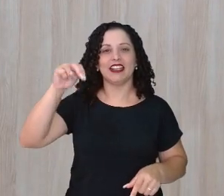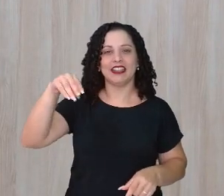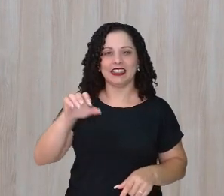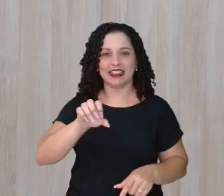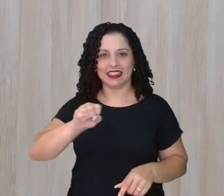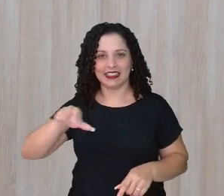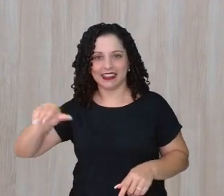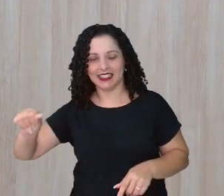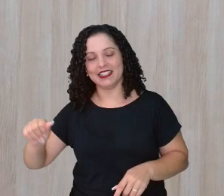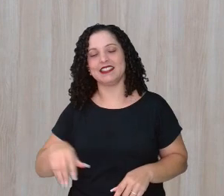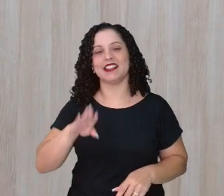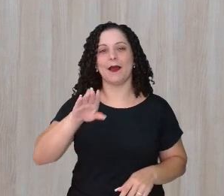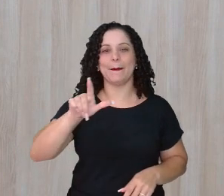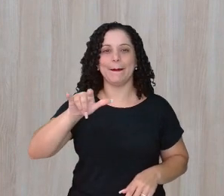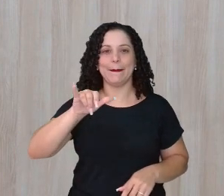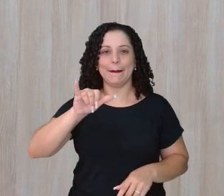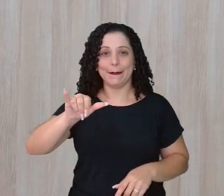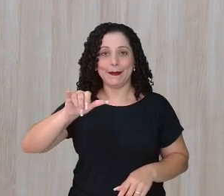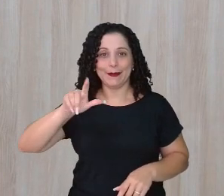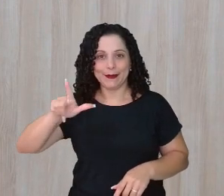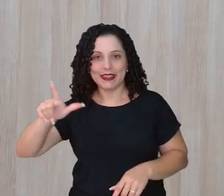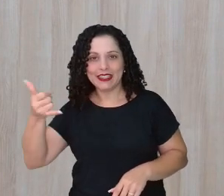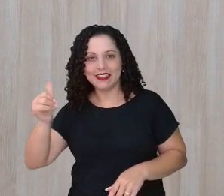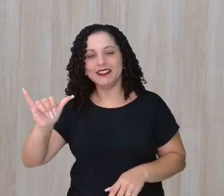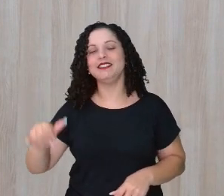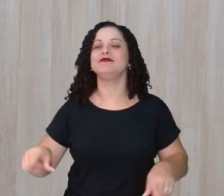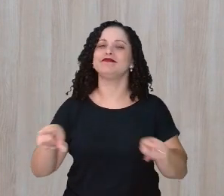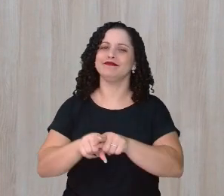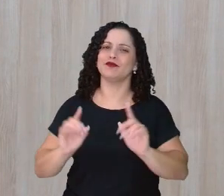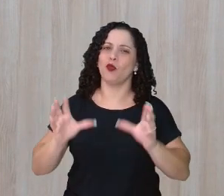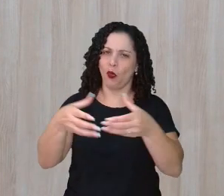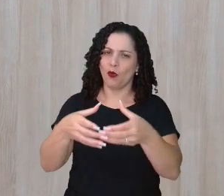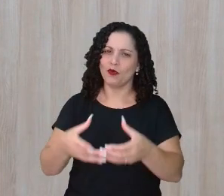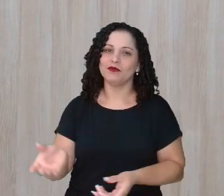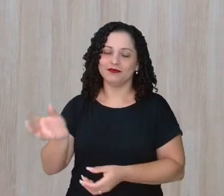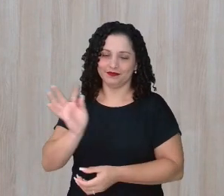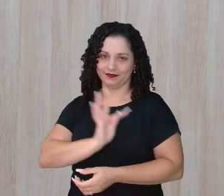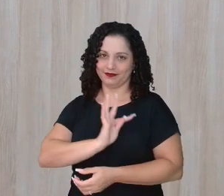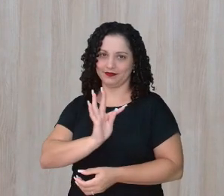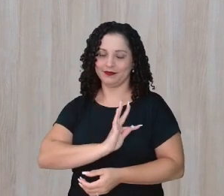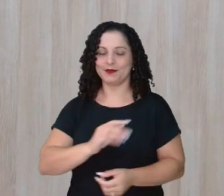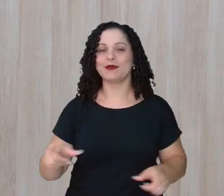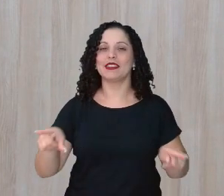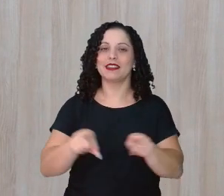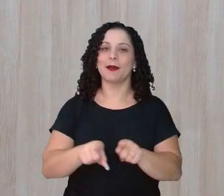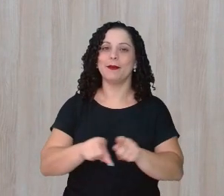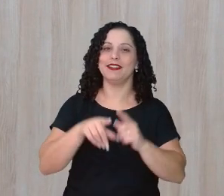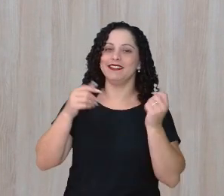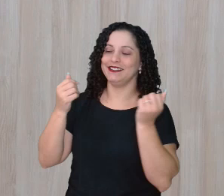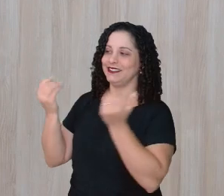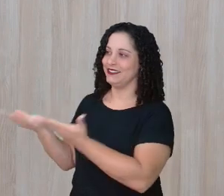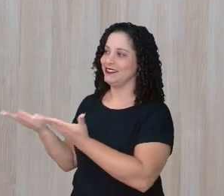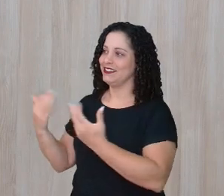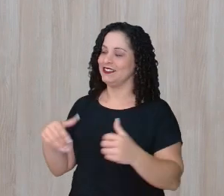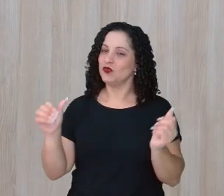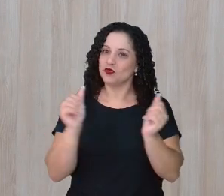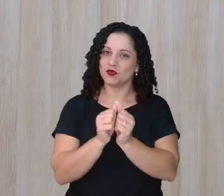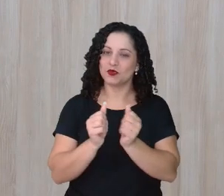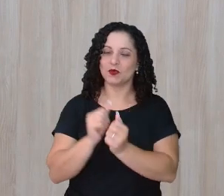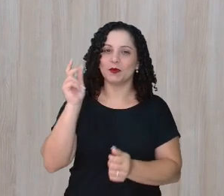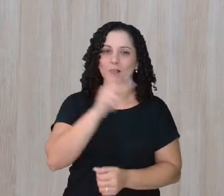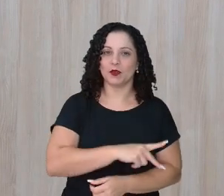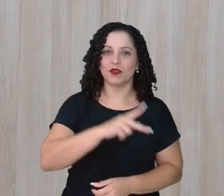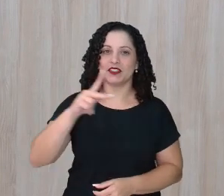mais bonita, Uma galera da produção aqui massa. E junto comigo está o queridíssimo